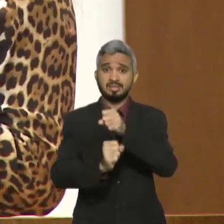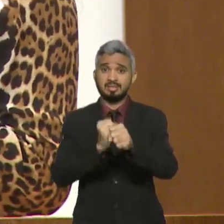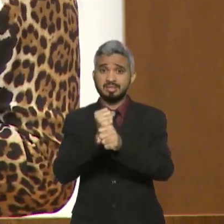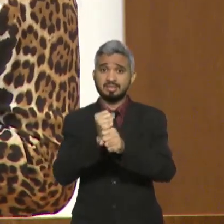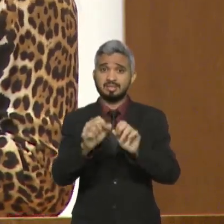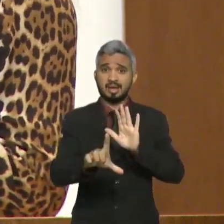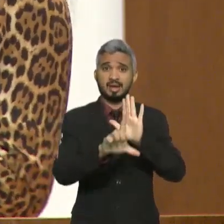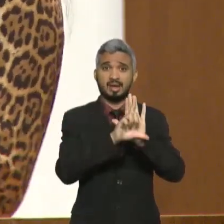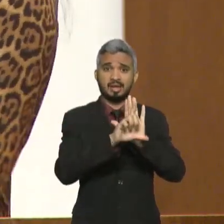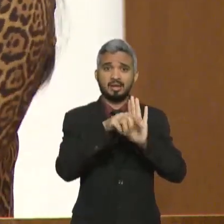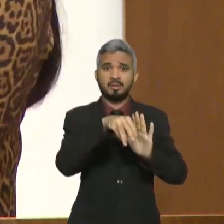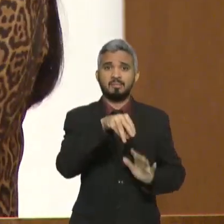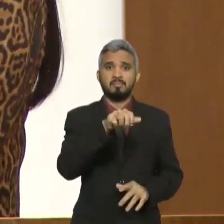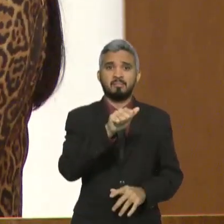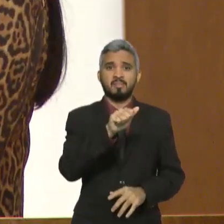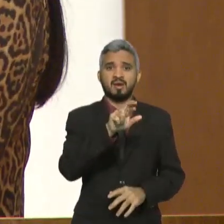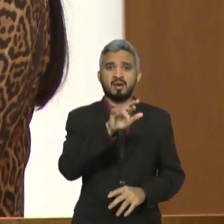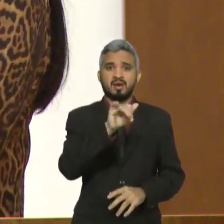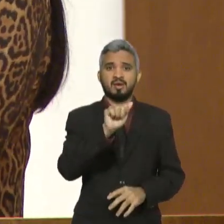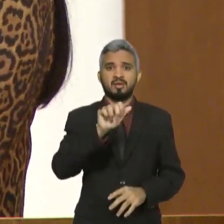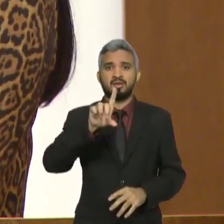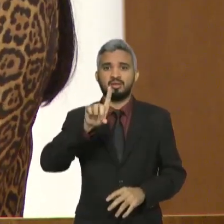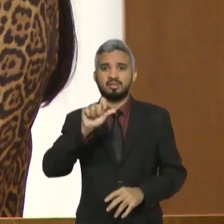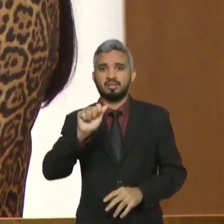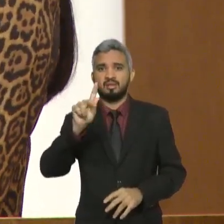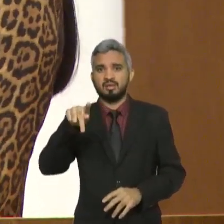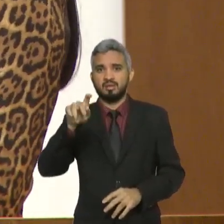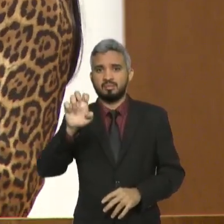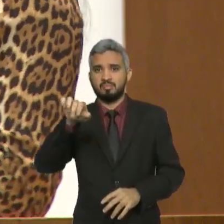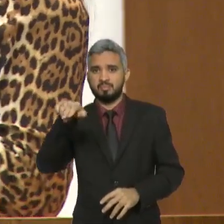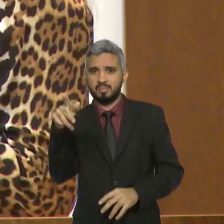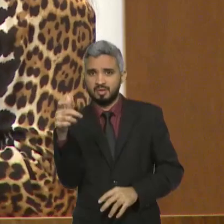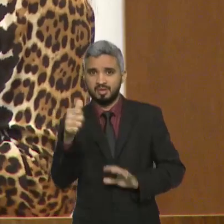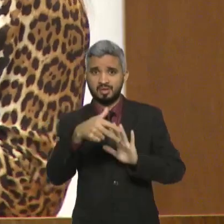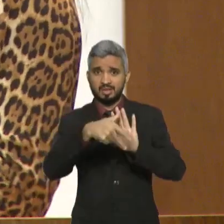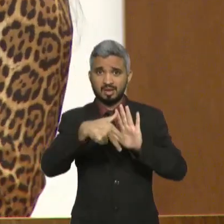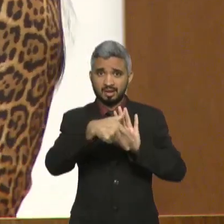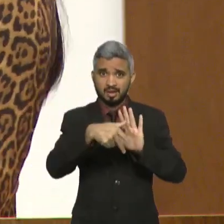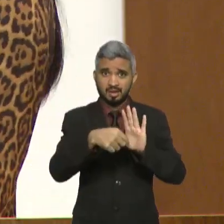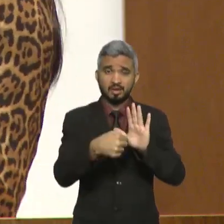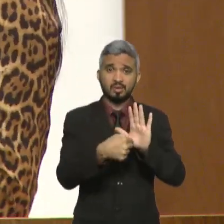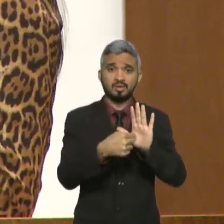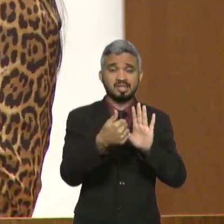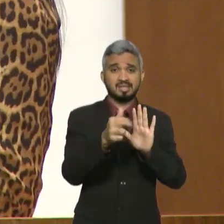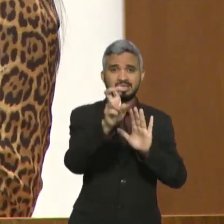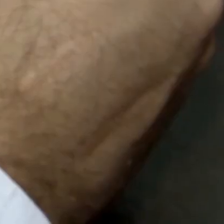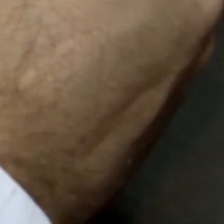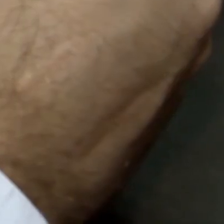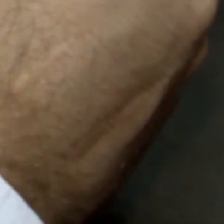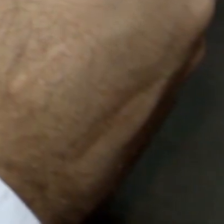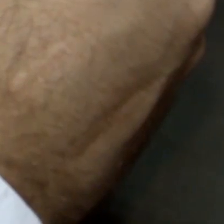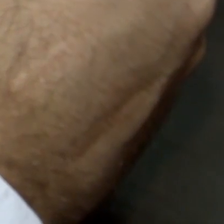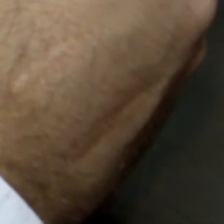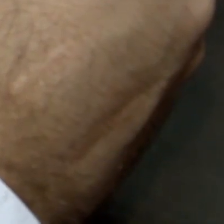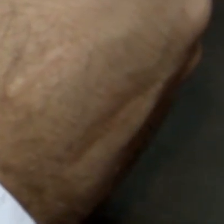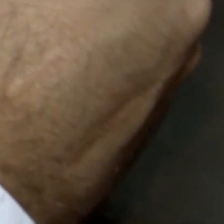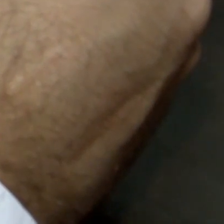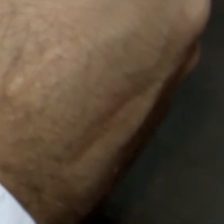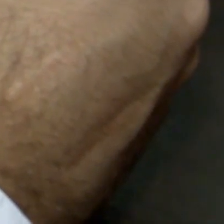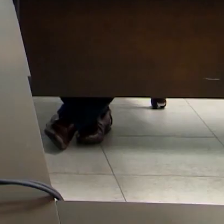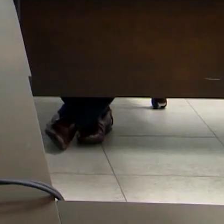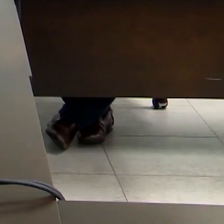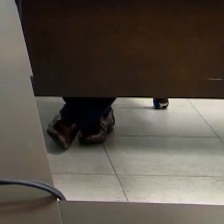maior acesso ao produto as pessoas de baixa renda a deputada Ana do gás comemorou a aprovação os